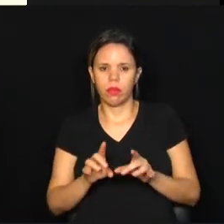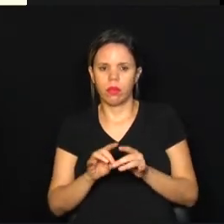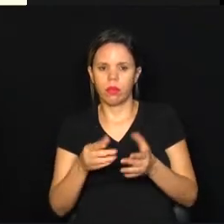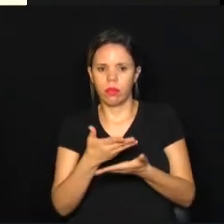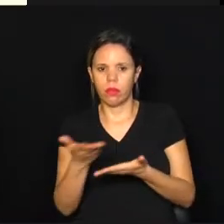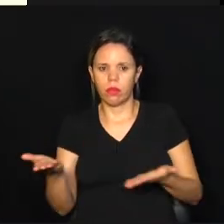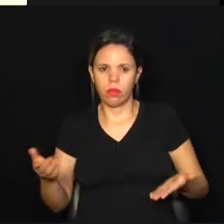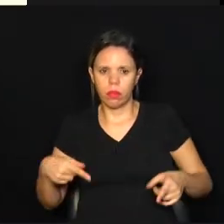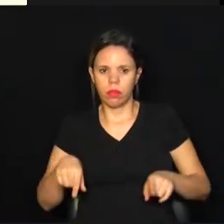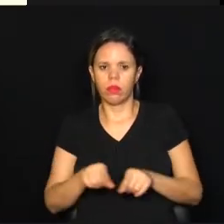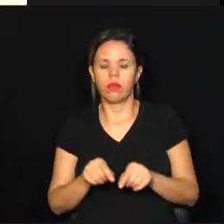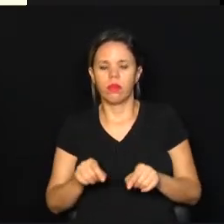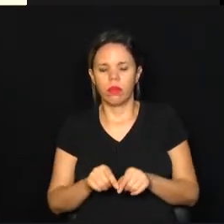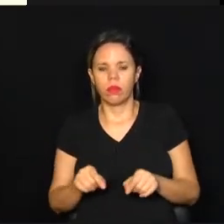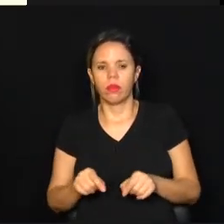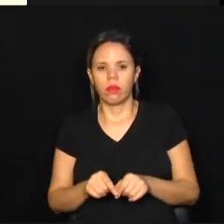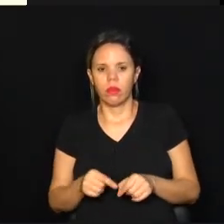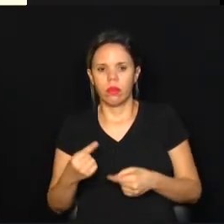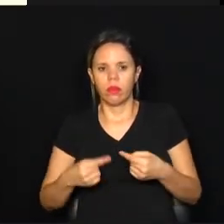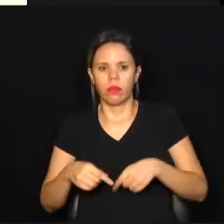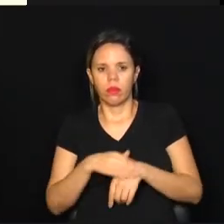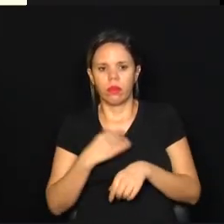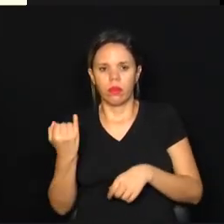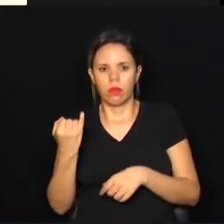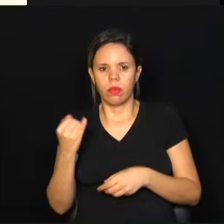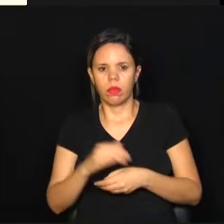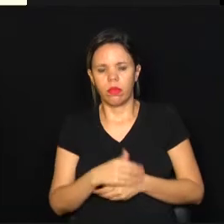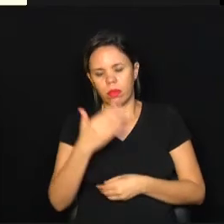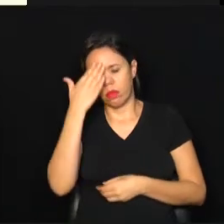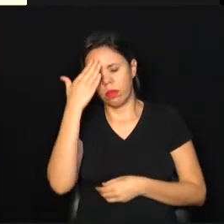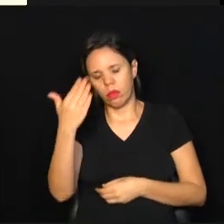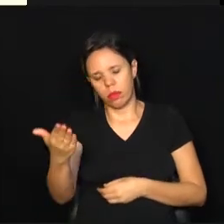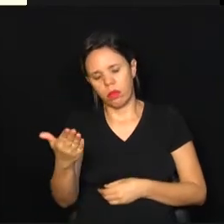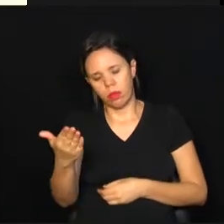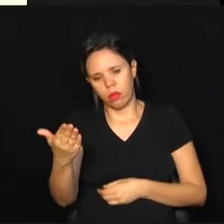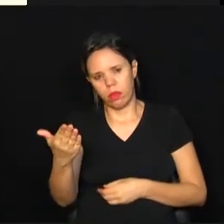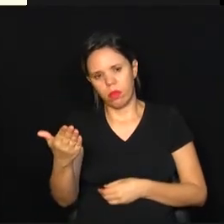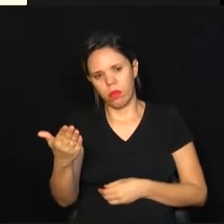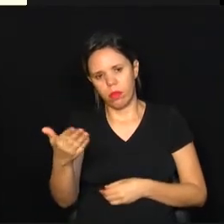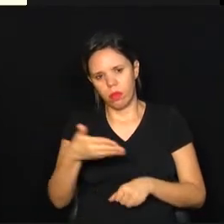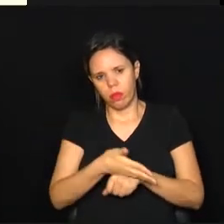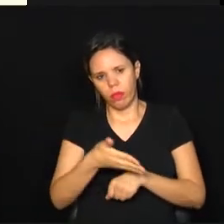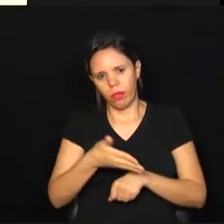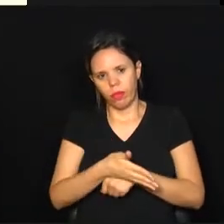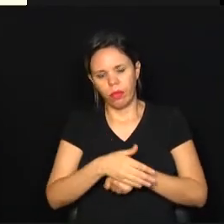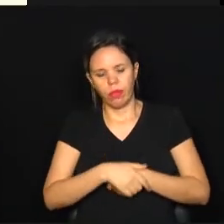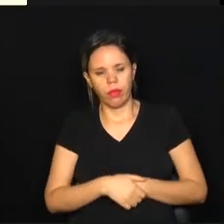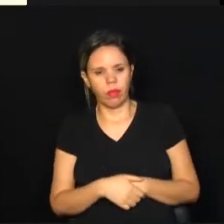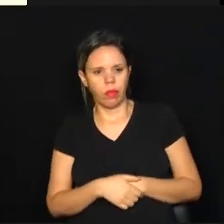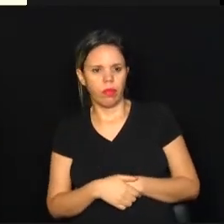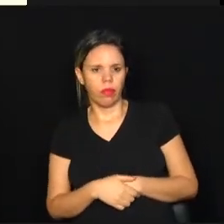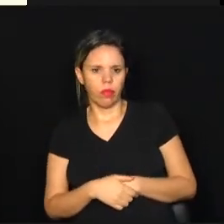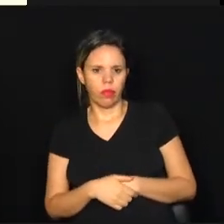para vocês nessa discussão importante. Obrigada aí pela participação, tá?